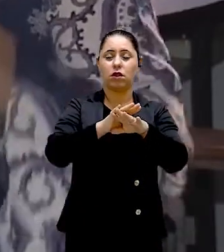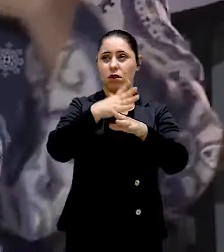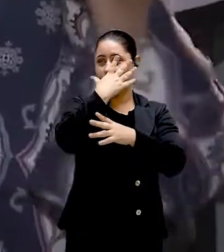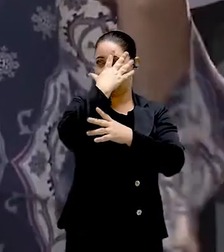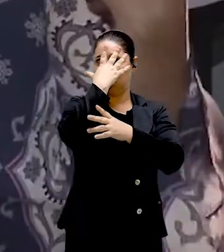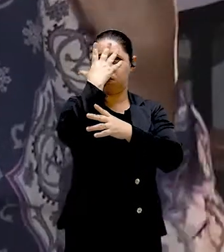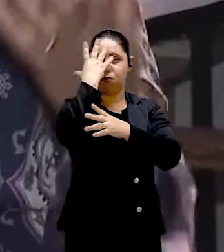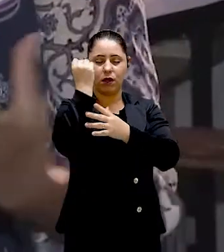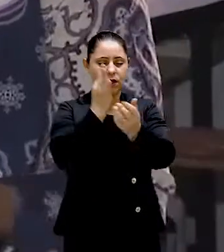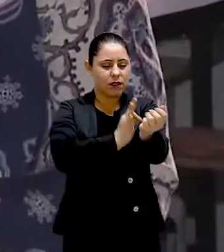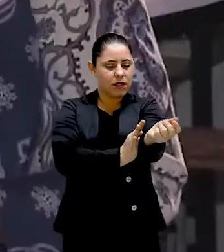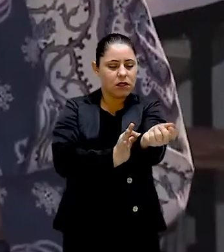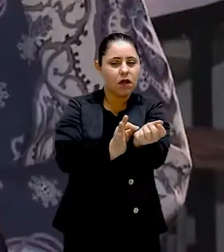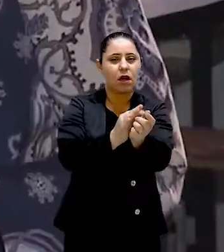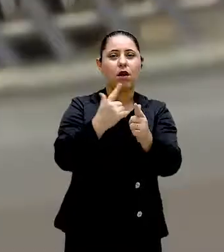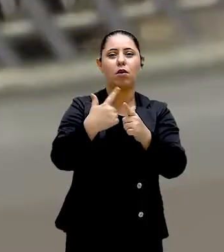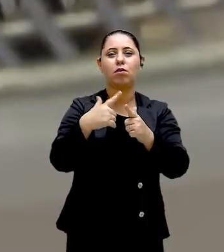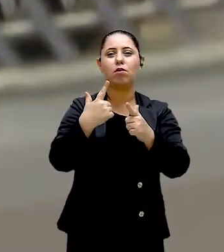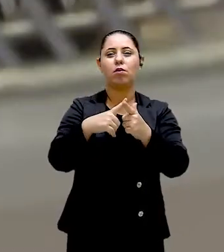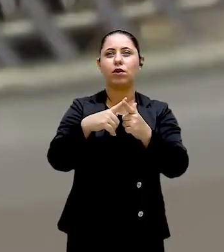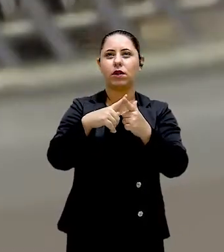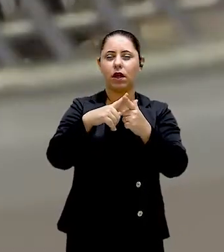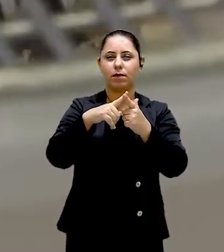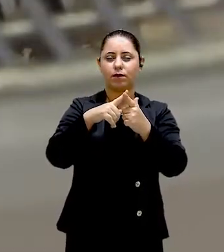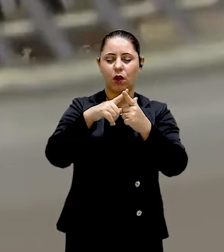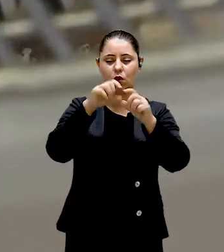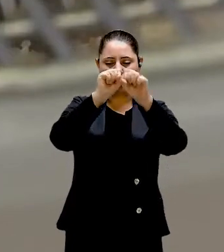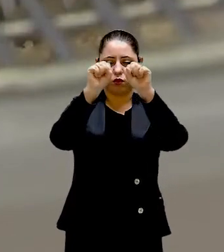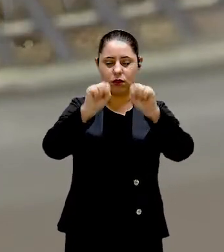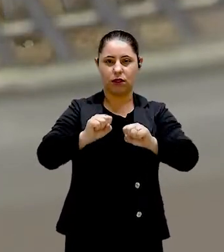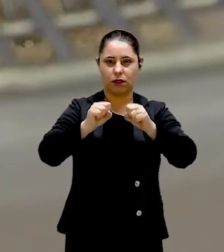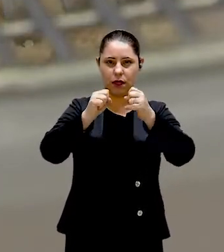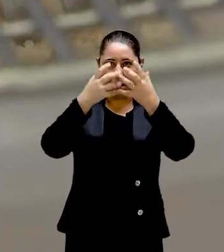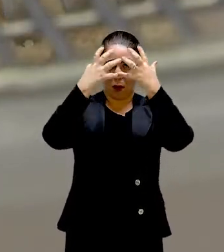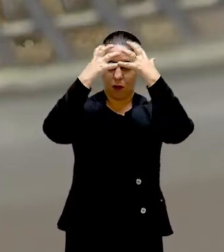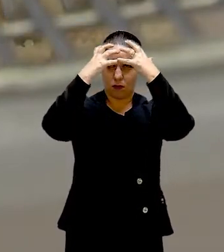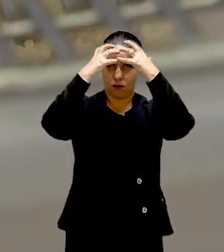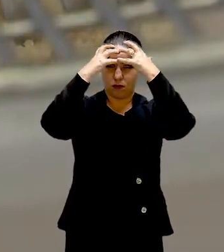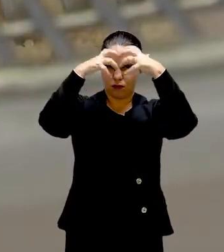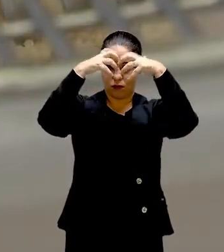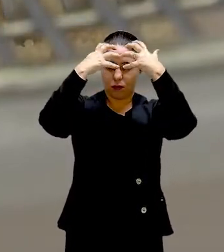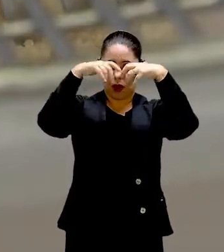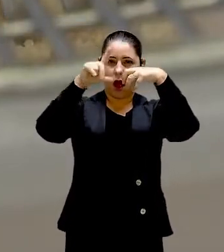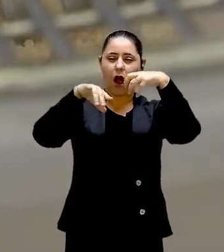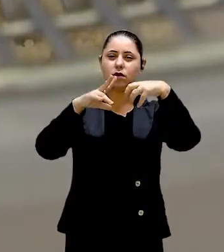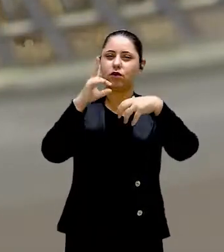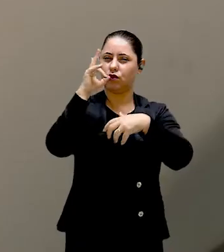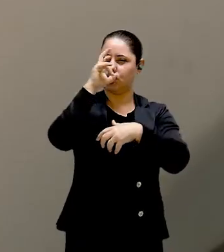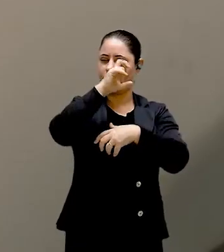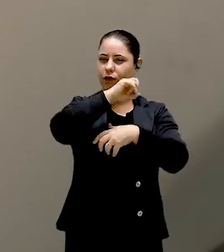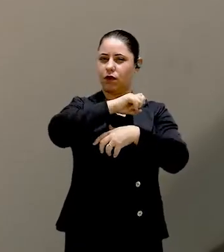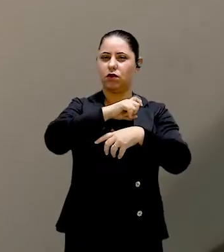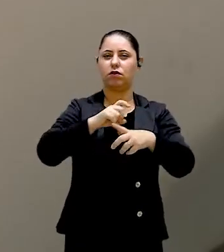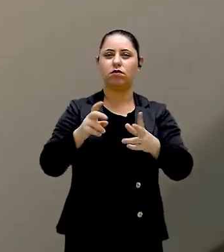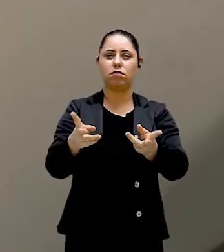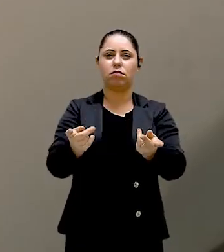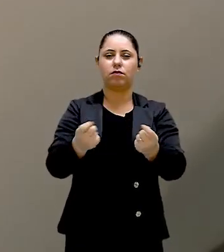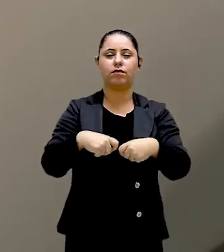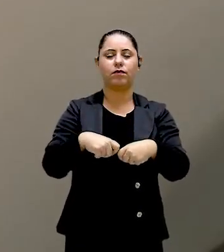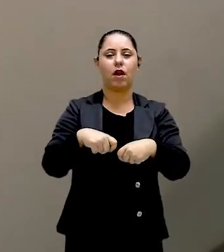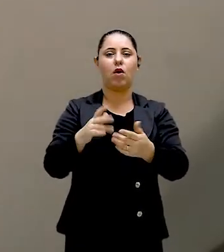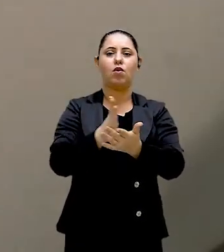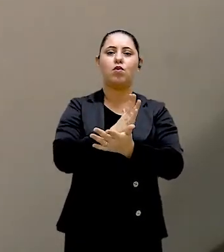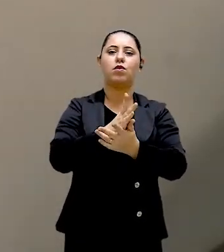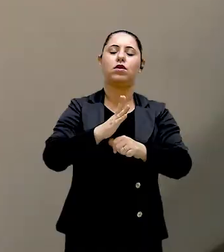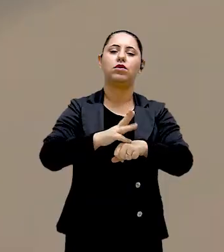porque o sistema nervoso é muito complexo. Então, para algumas doenças, a gente ainda mantém a necessidade